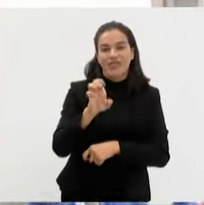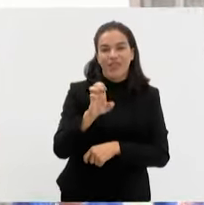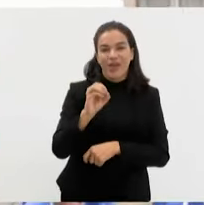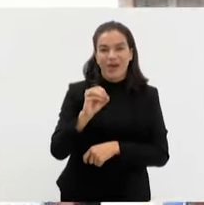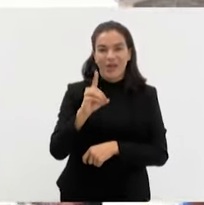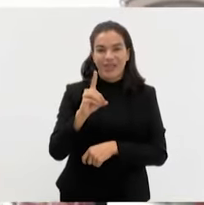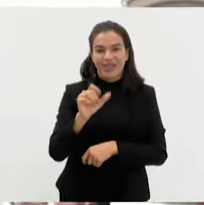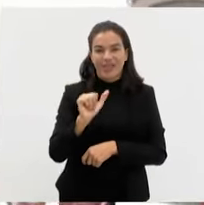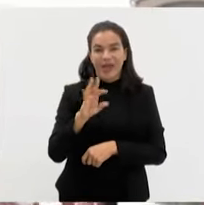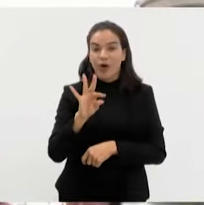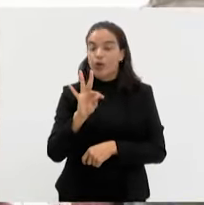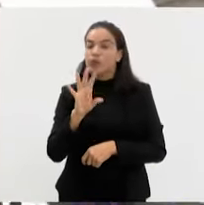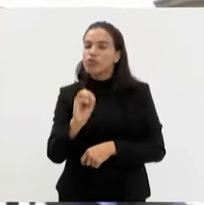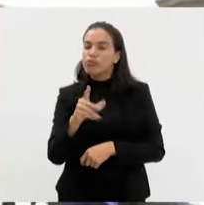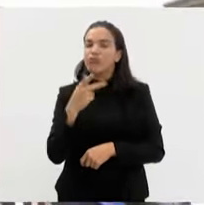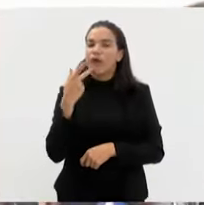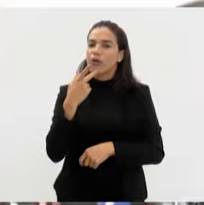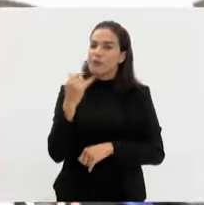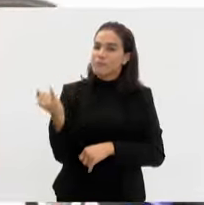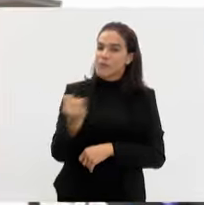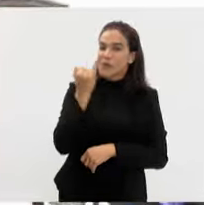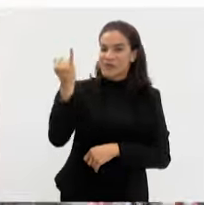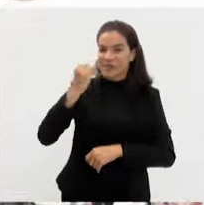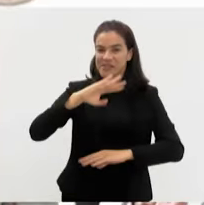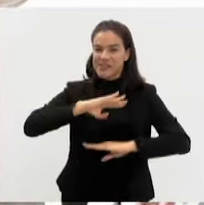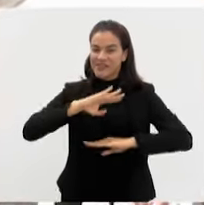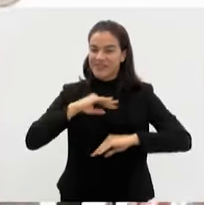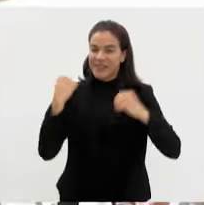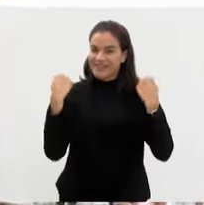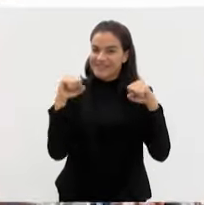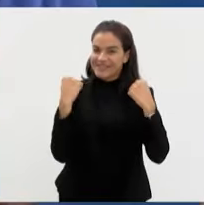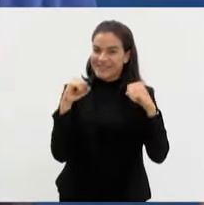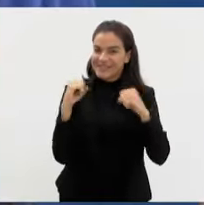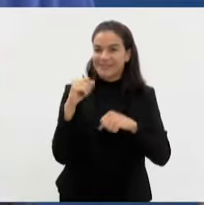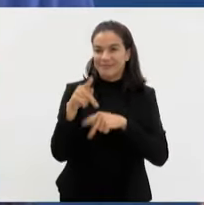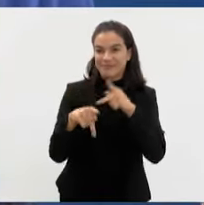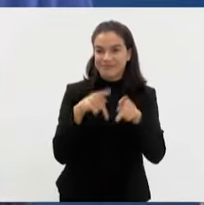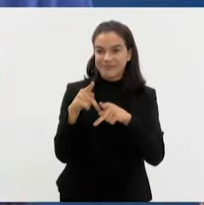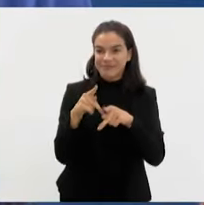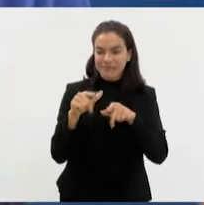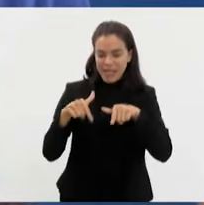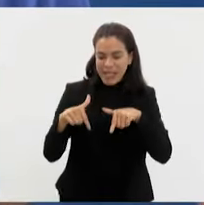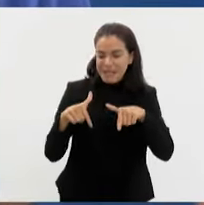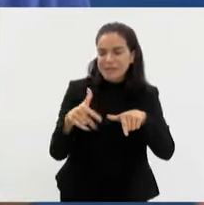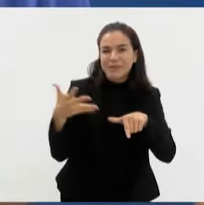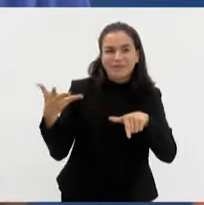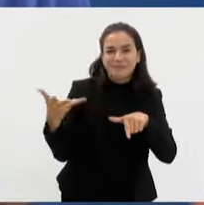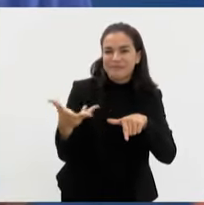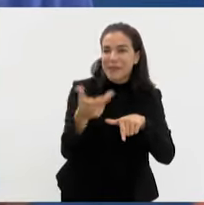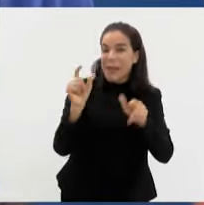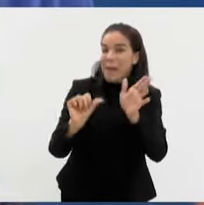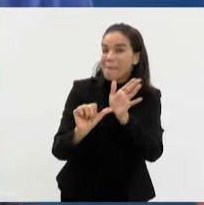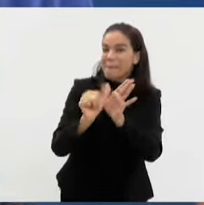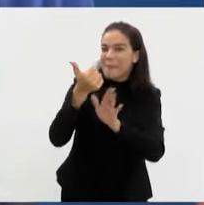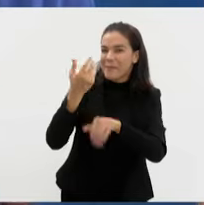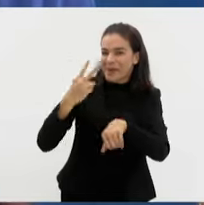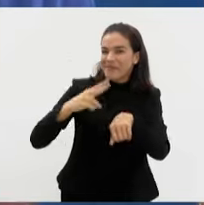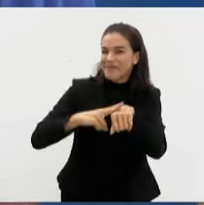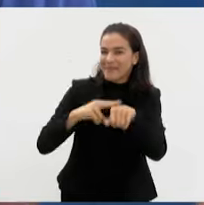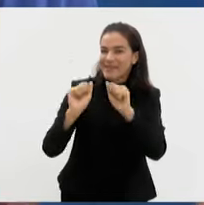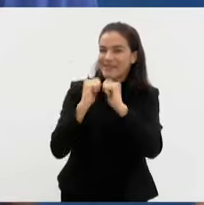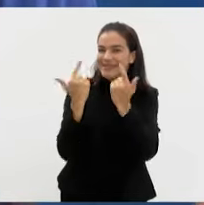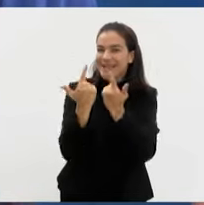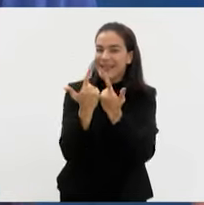médico, e lembrou da importância da atividade física para a população. Essa ação brilhante, que é a primeira corrida da Alerj, que é agregar